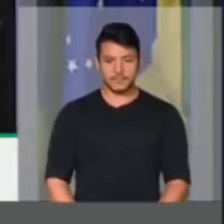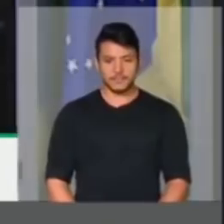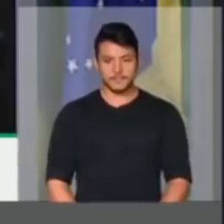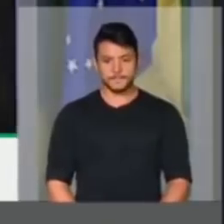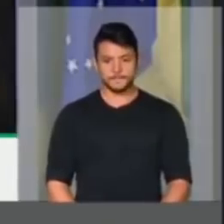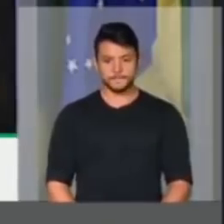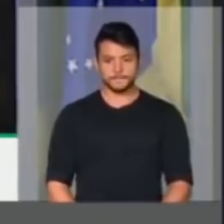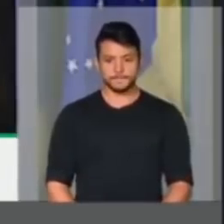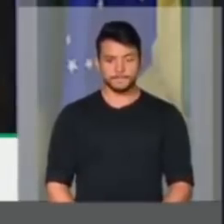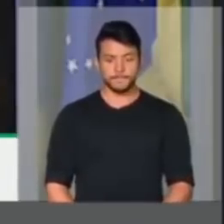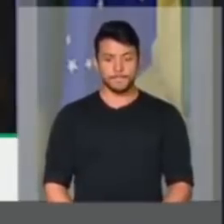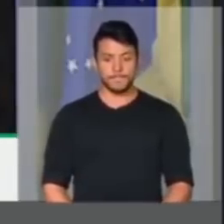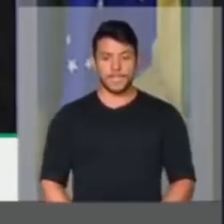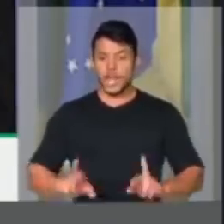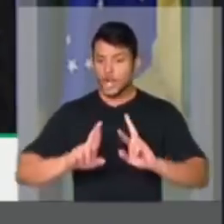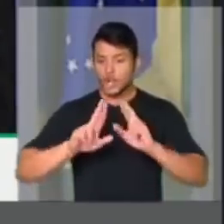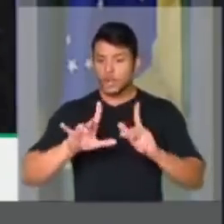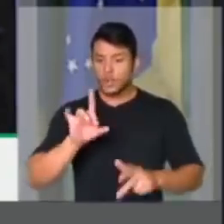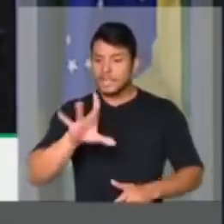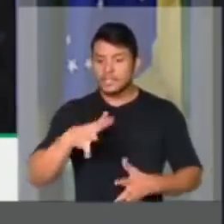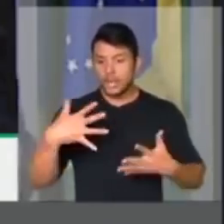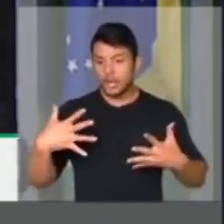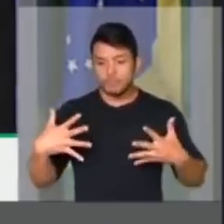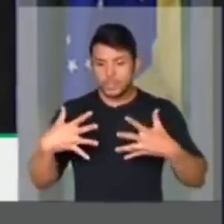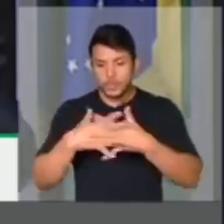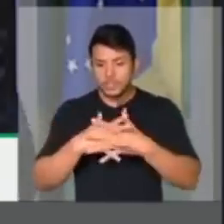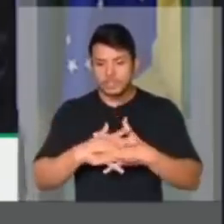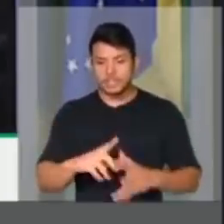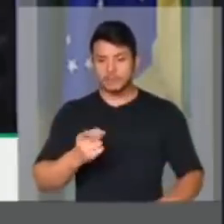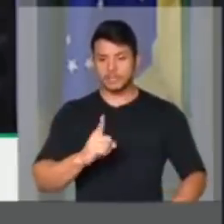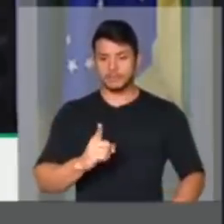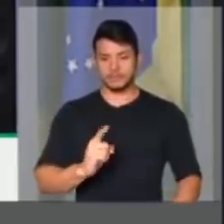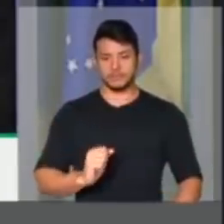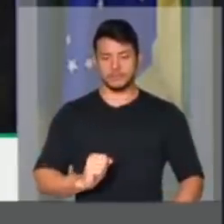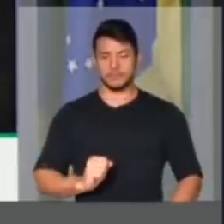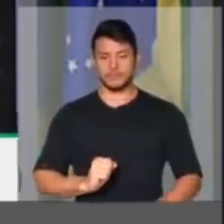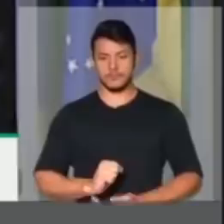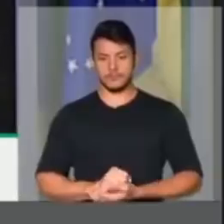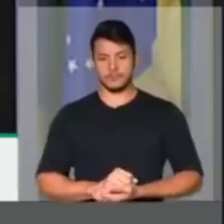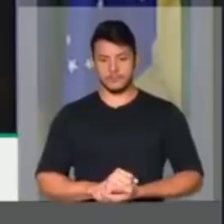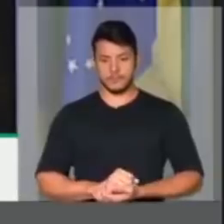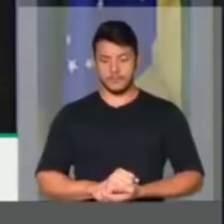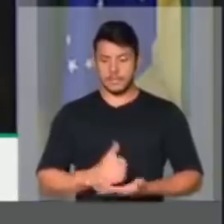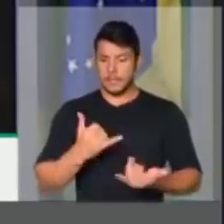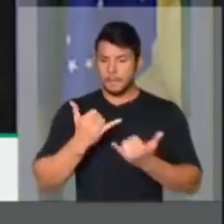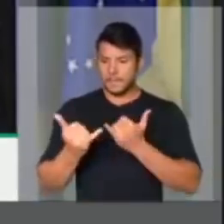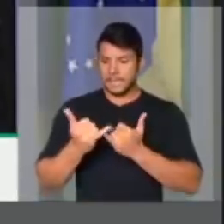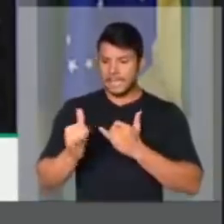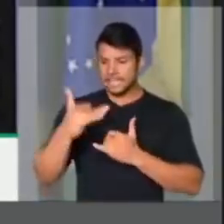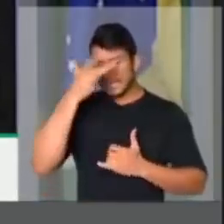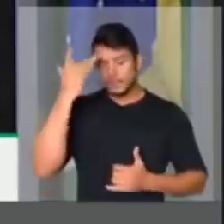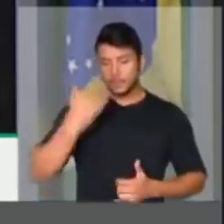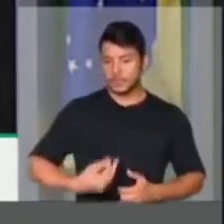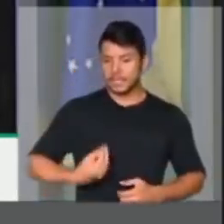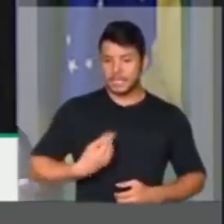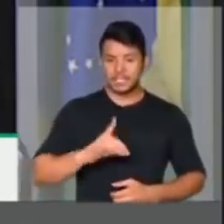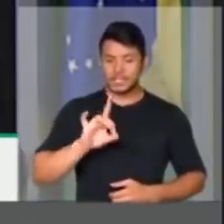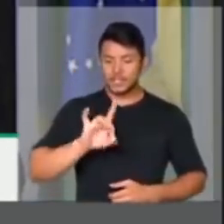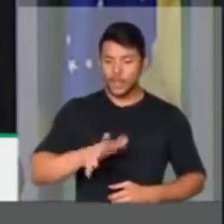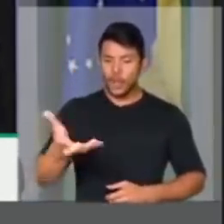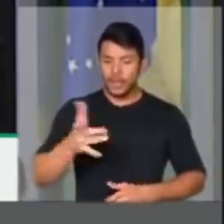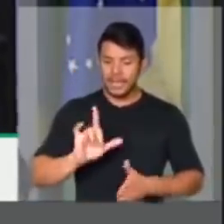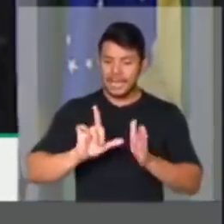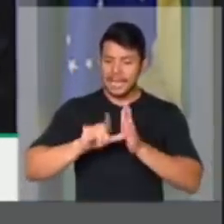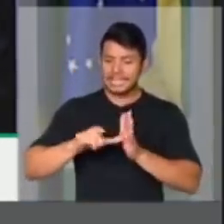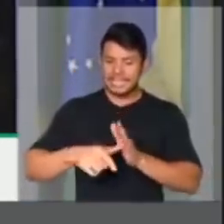Não meramente obstrução de quem parece que está aqui apenas para atrasar o país. Por